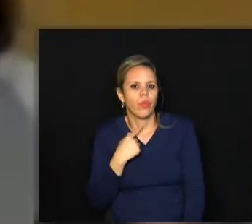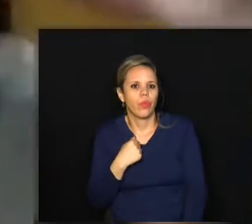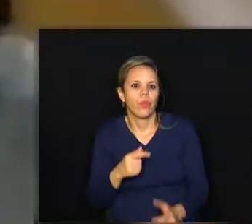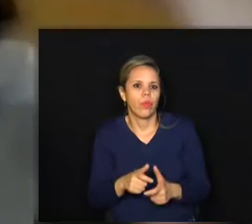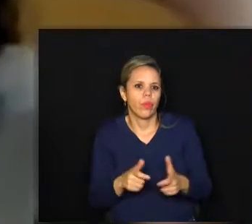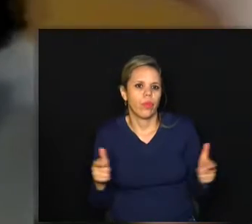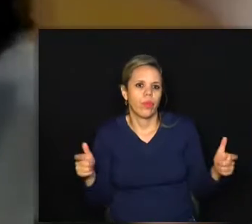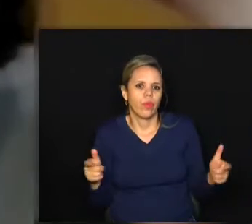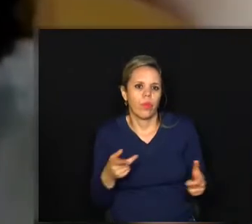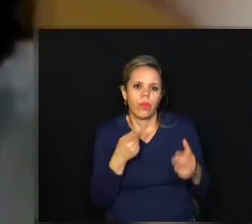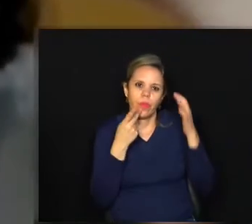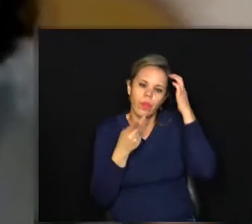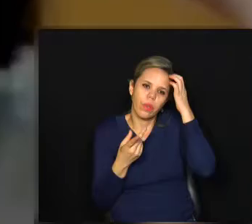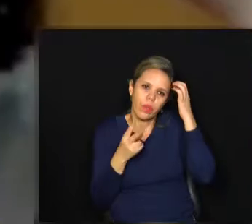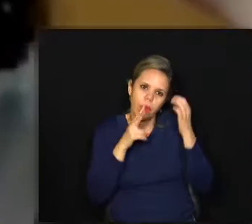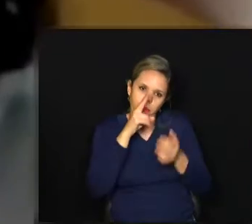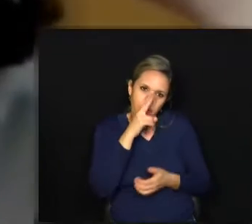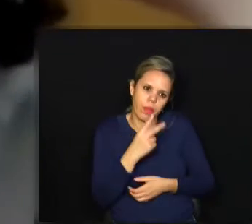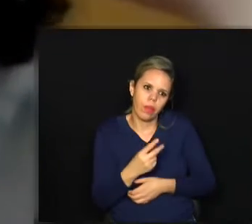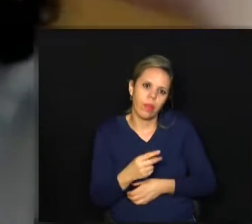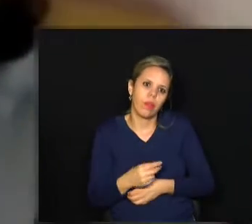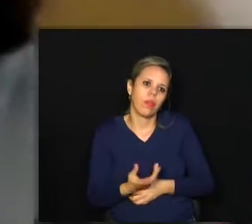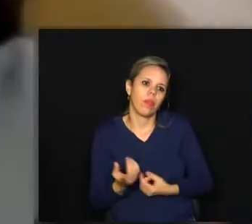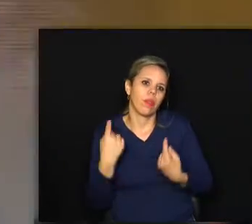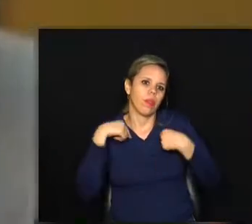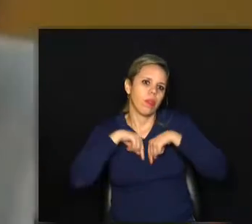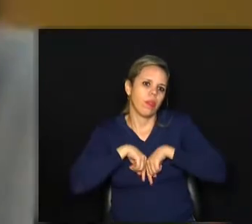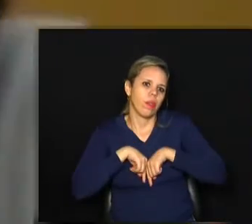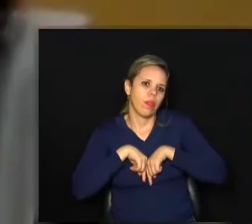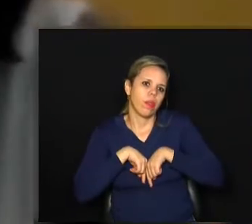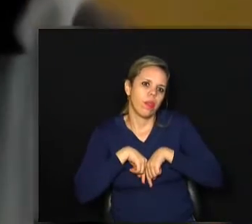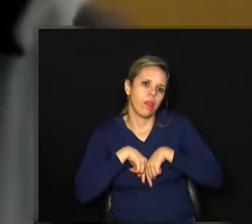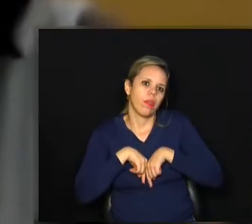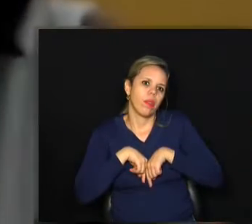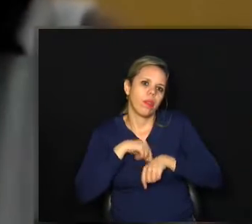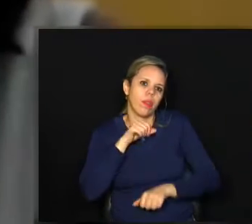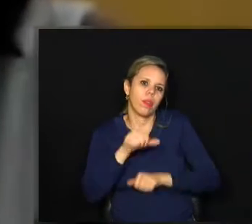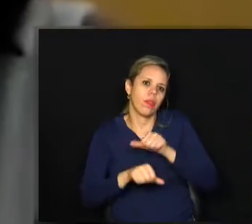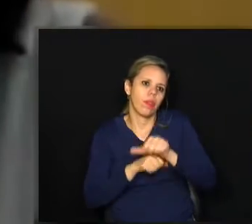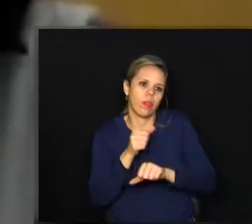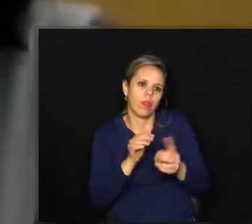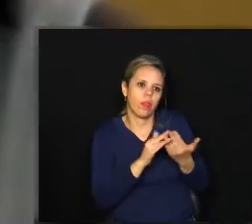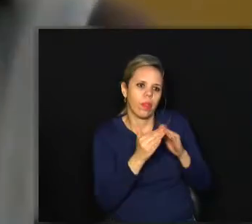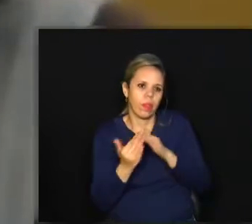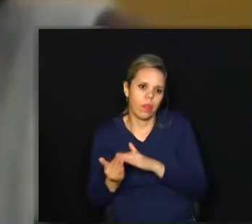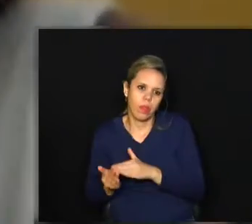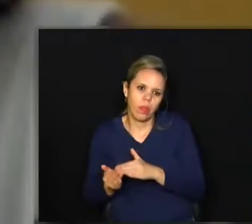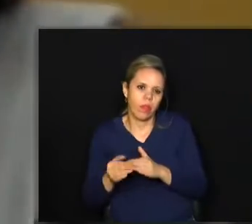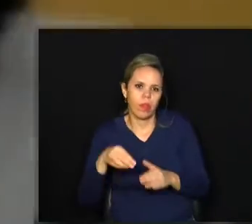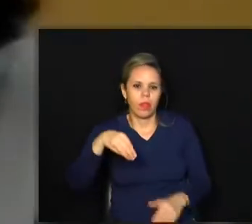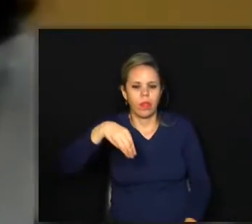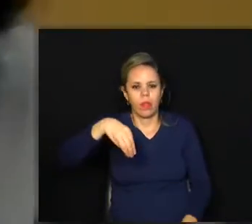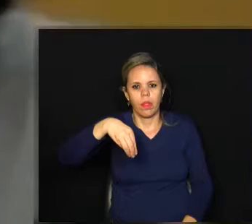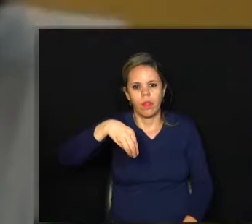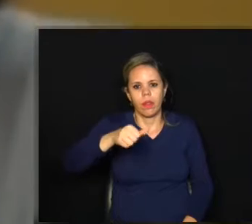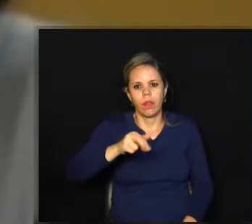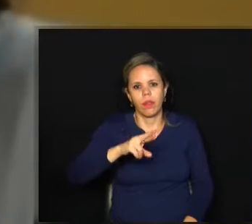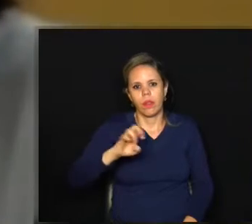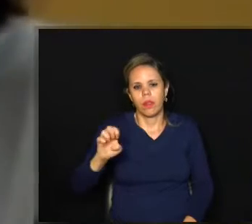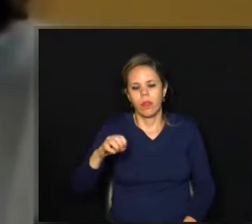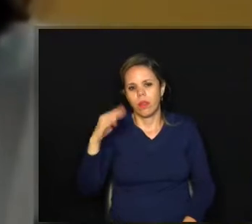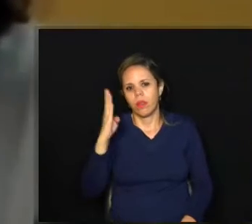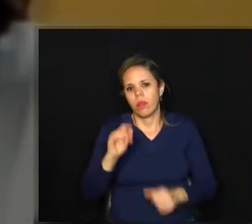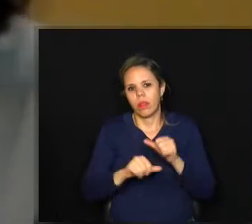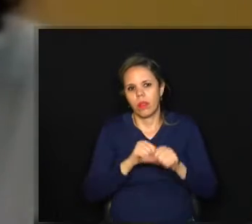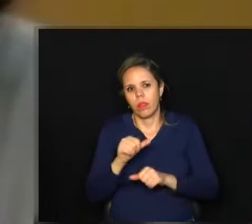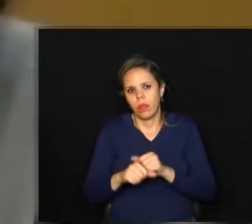enorme, eu diria, e muito forte, latente dentro dela, de mudar a favela da Maré, de mudar o Brasil,